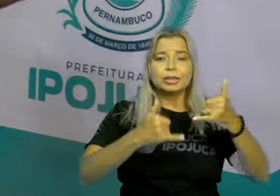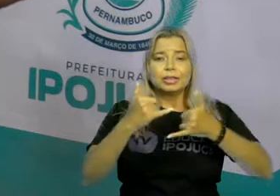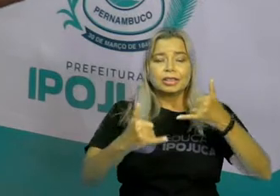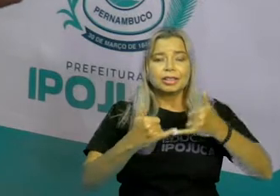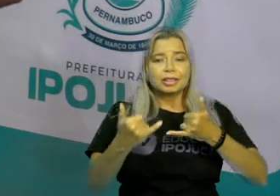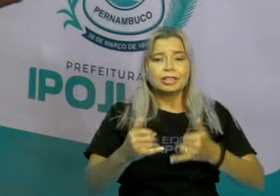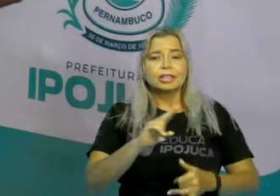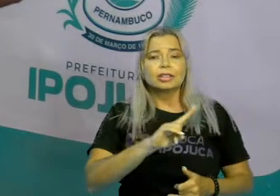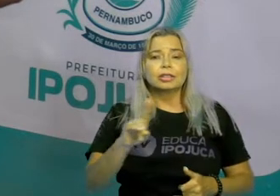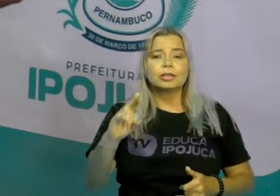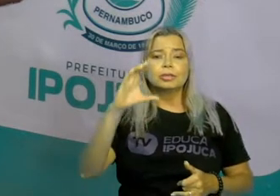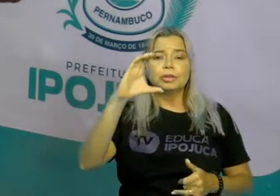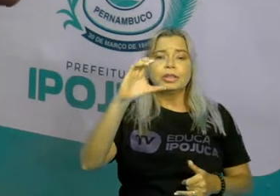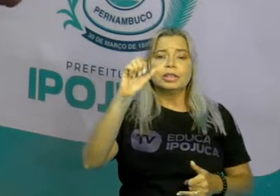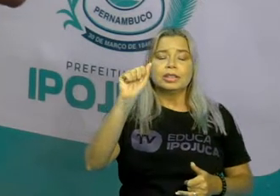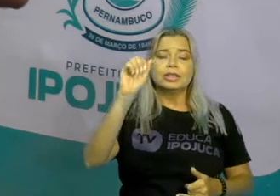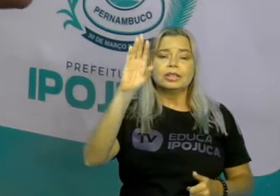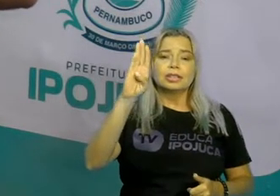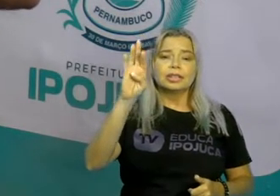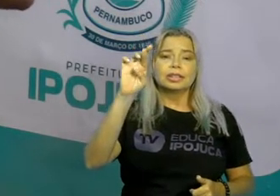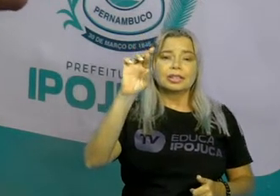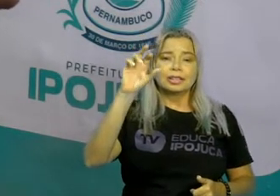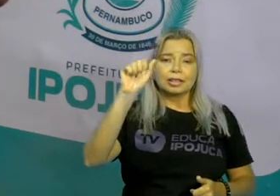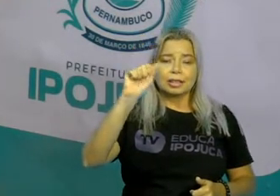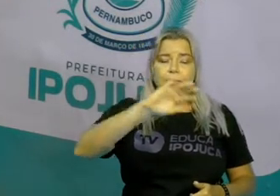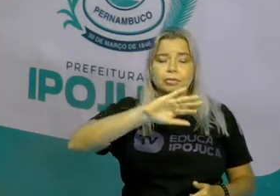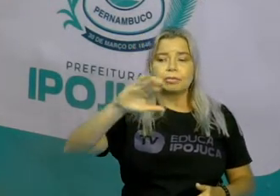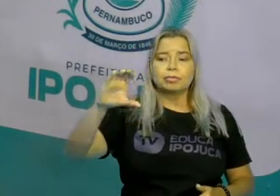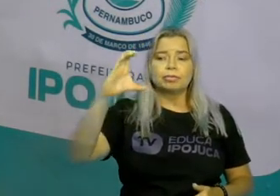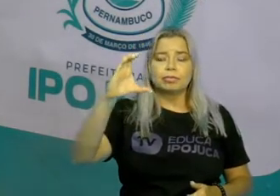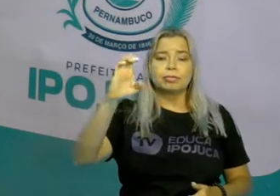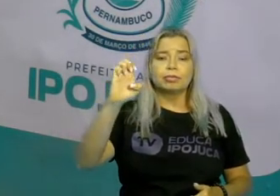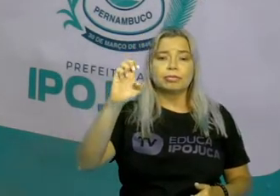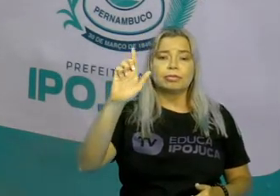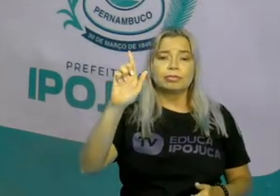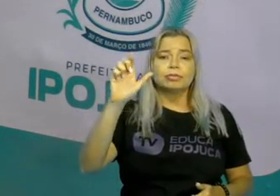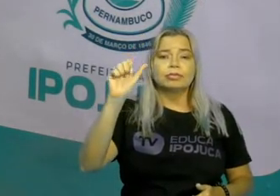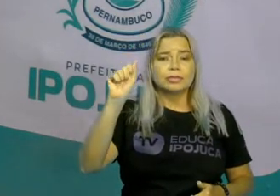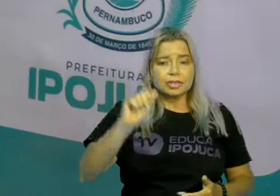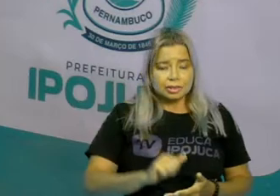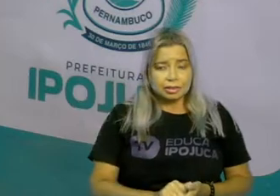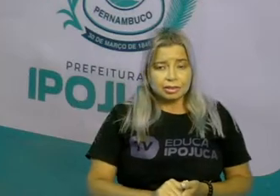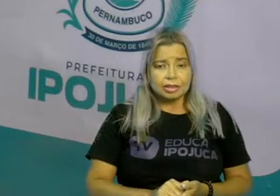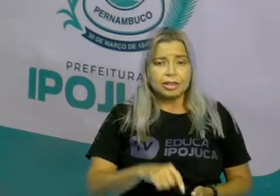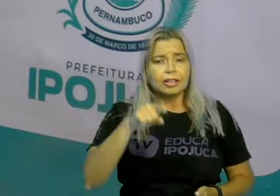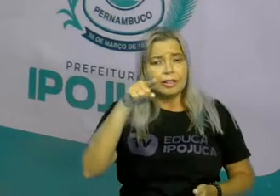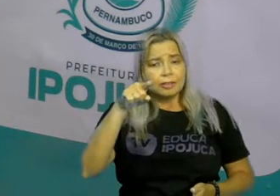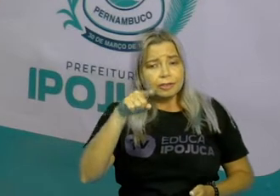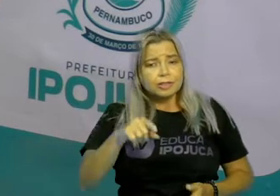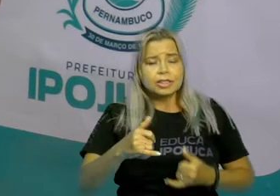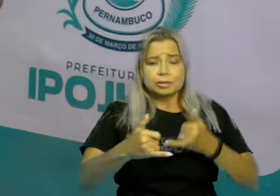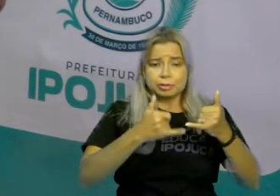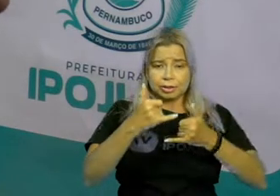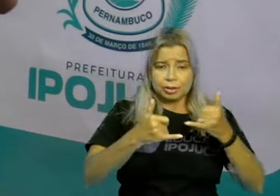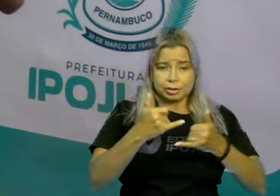já nunca brincou na sua vida? Eu brincava bastante e ainda brinco às vezes com os meus alunos.